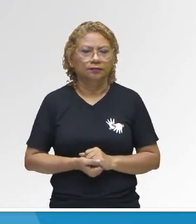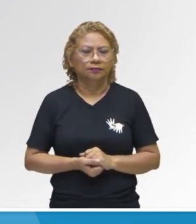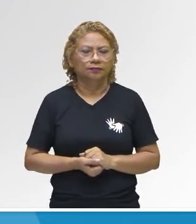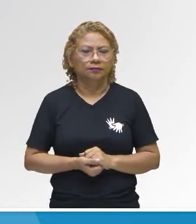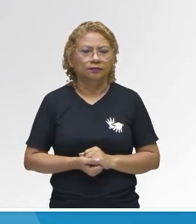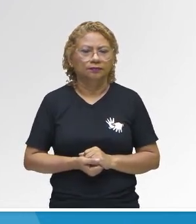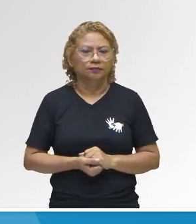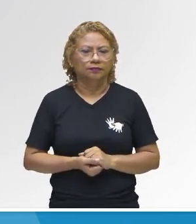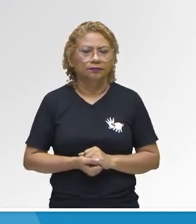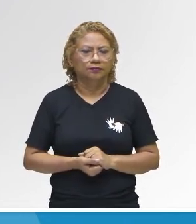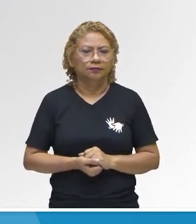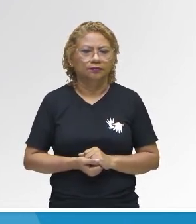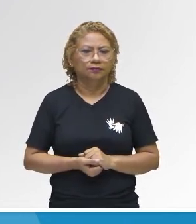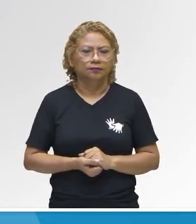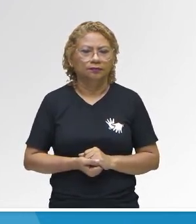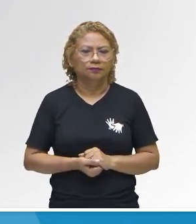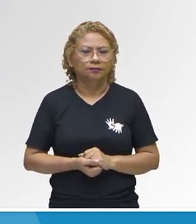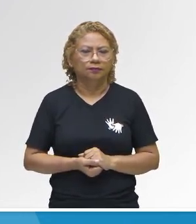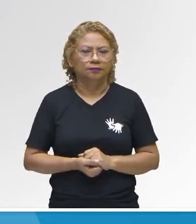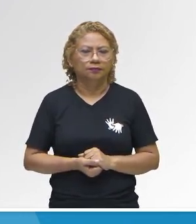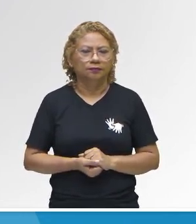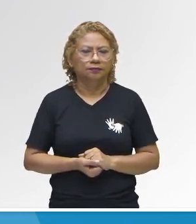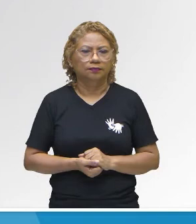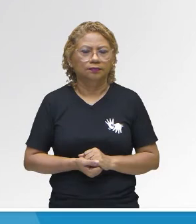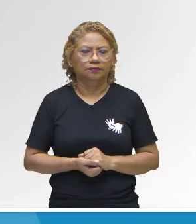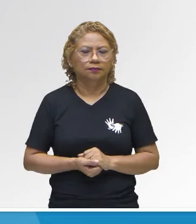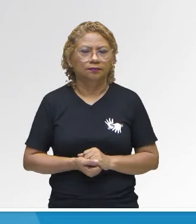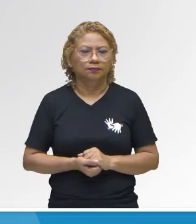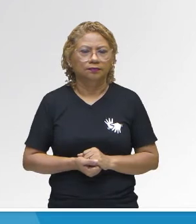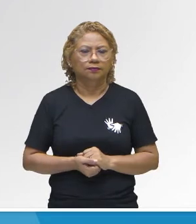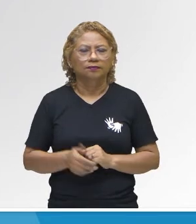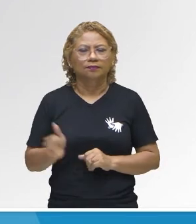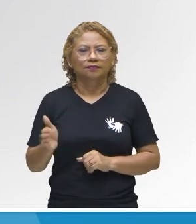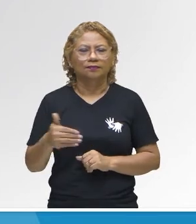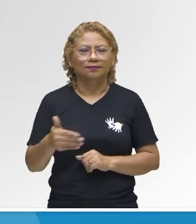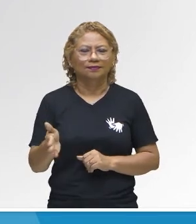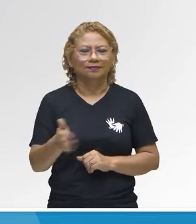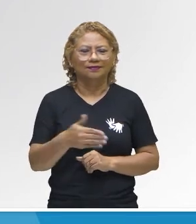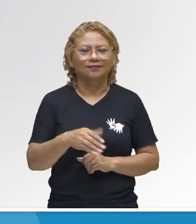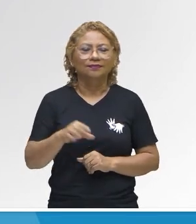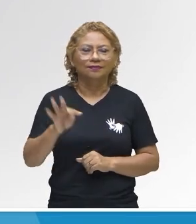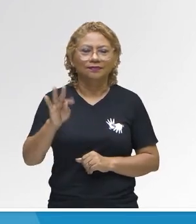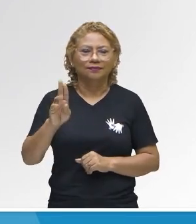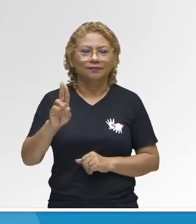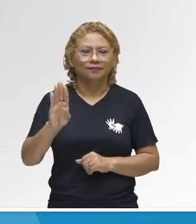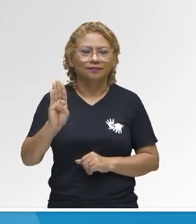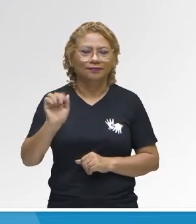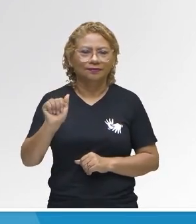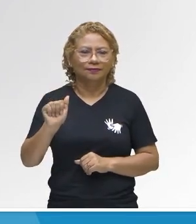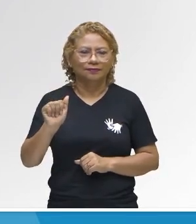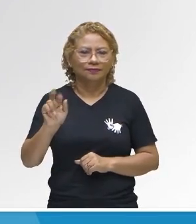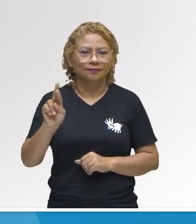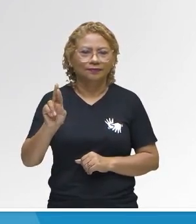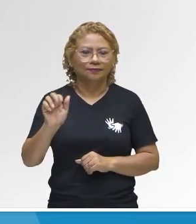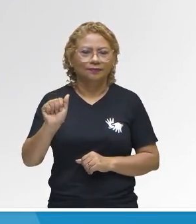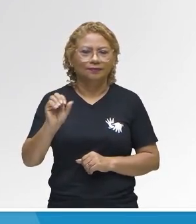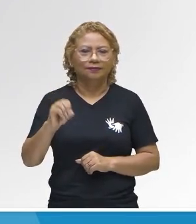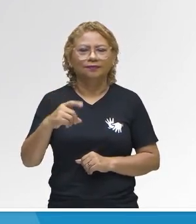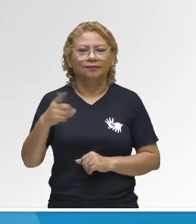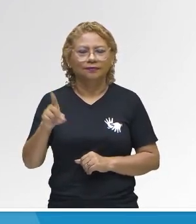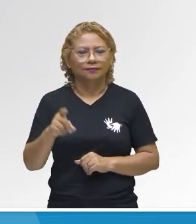a barbatana de um tubarão, vamos imaginar assim. Desenhei aqui o triângulo, tá? Agora eu vou